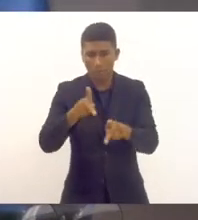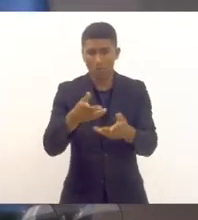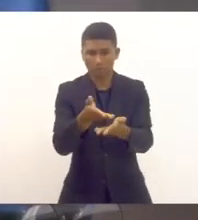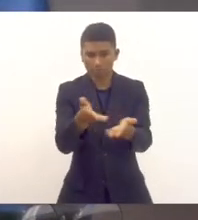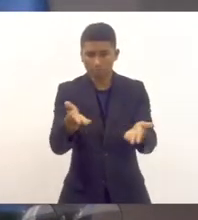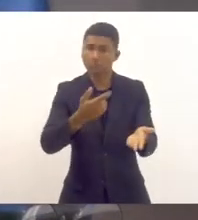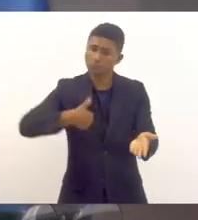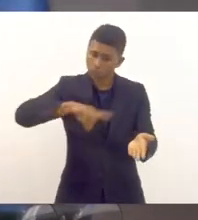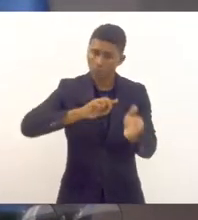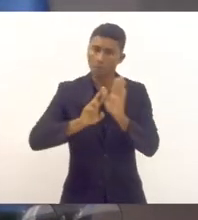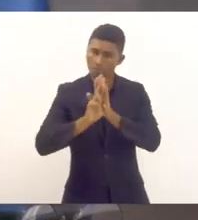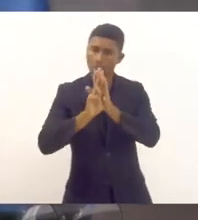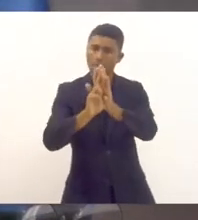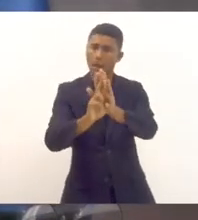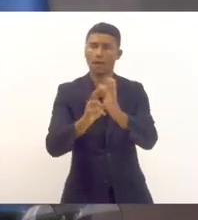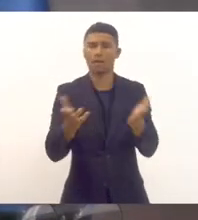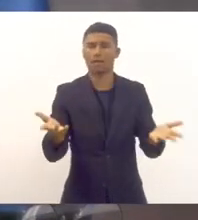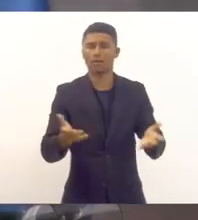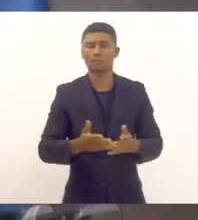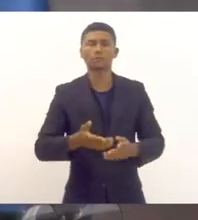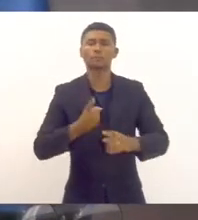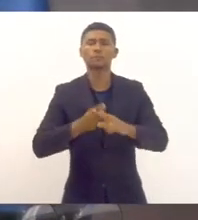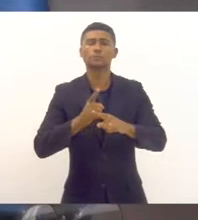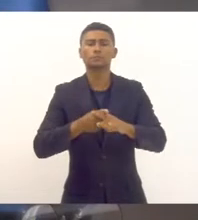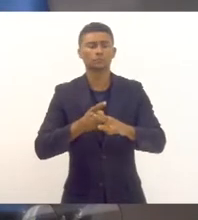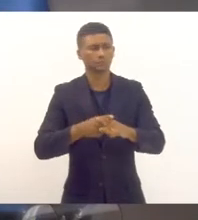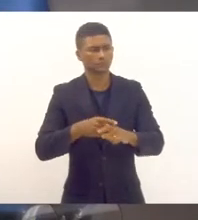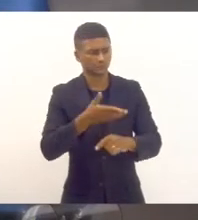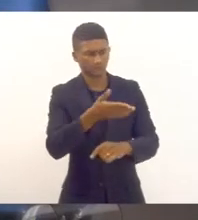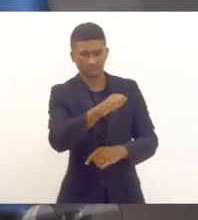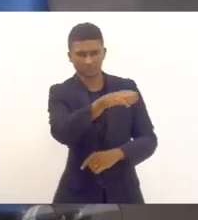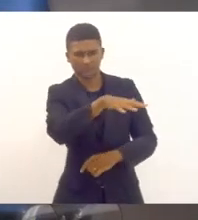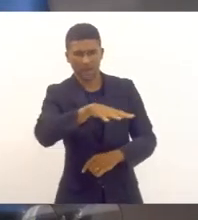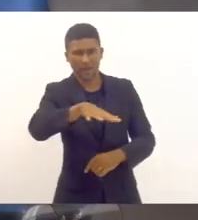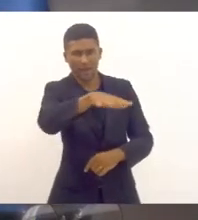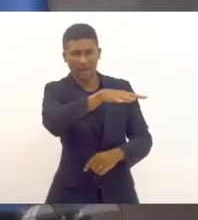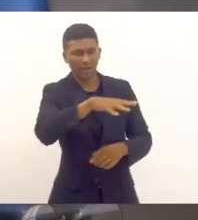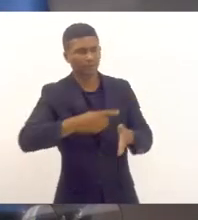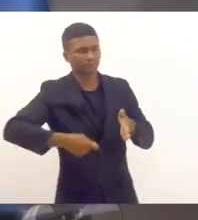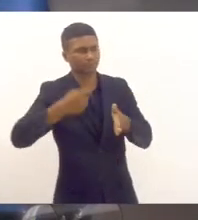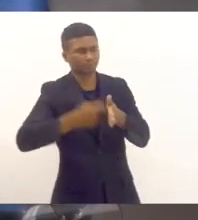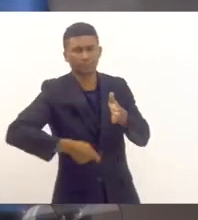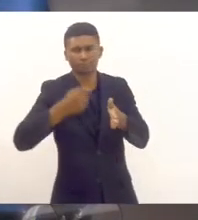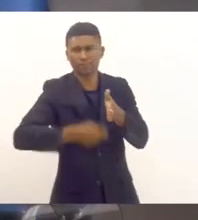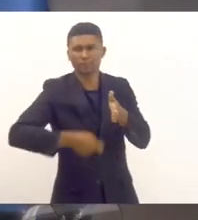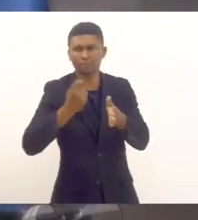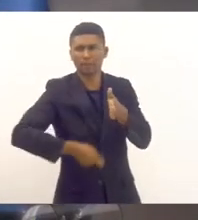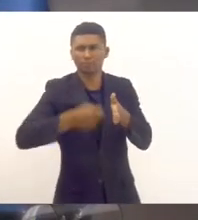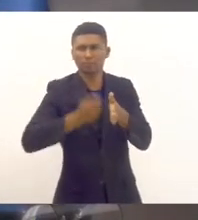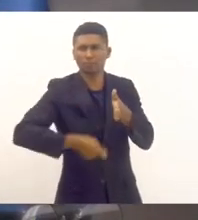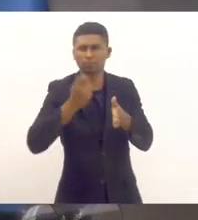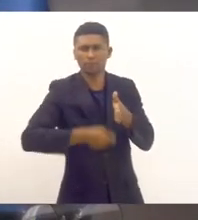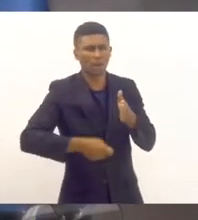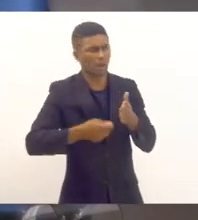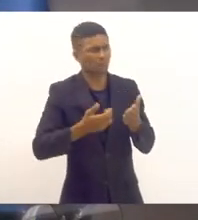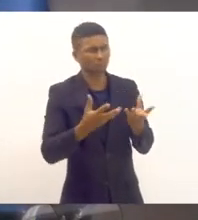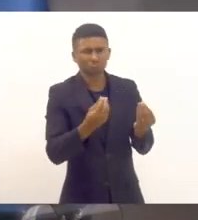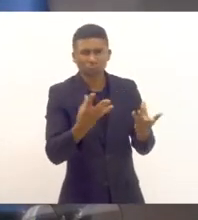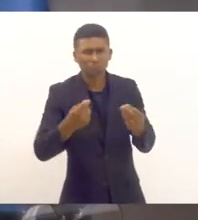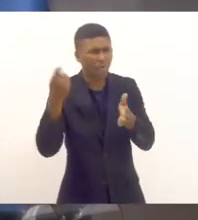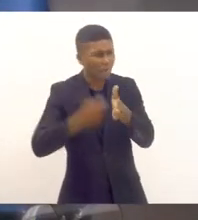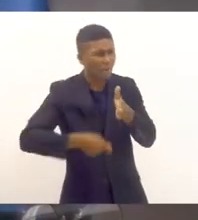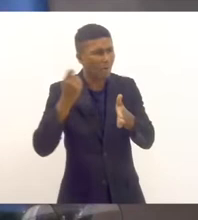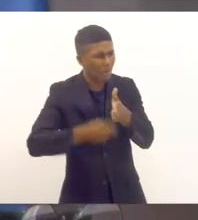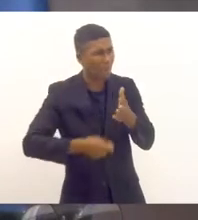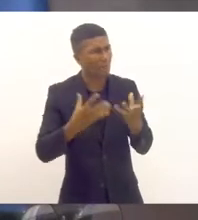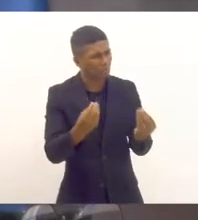em que o setor é taxado ou o setor é tributado acima do normal, quem acaba